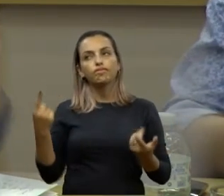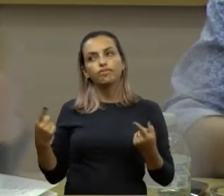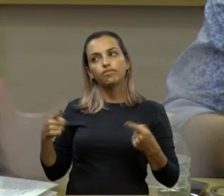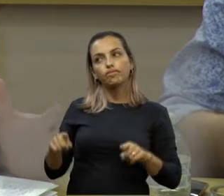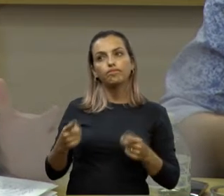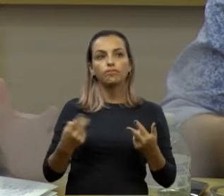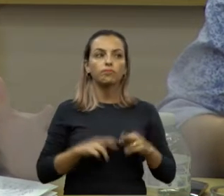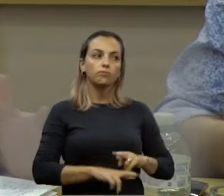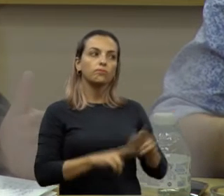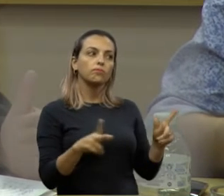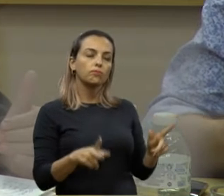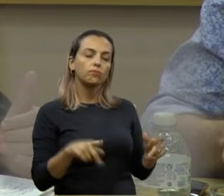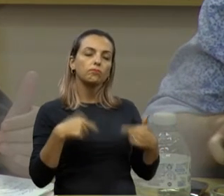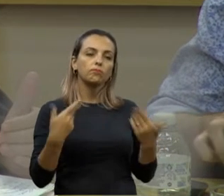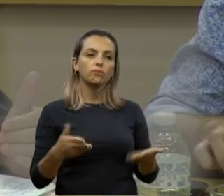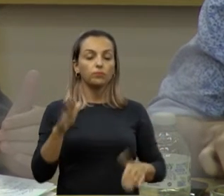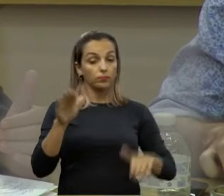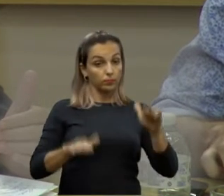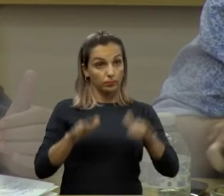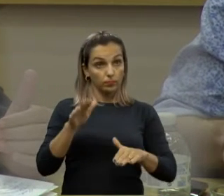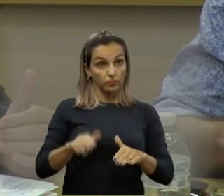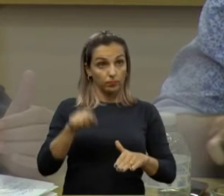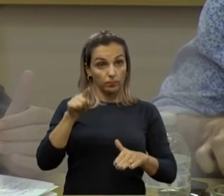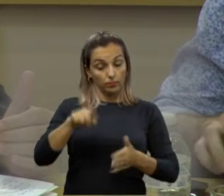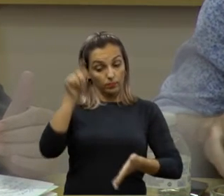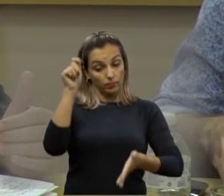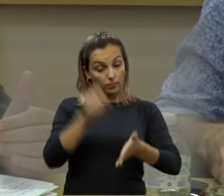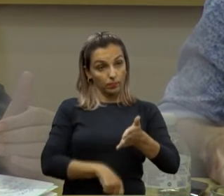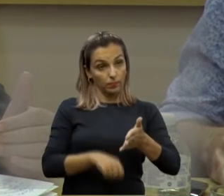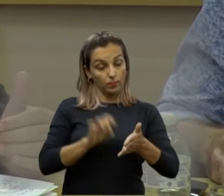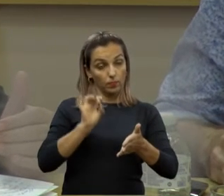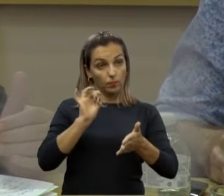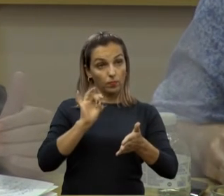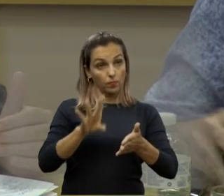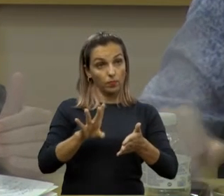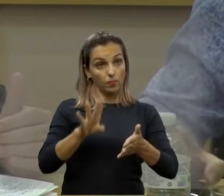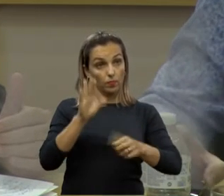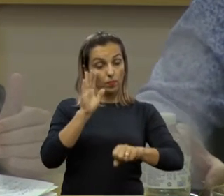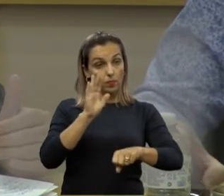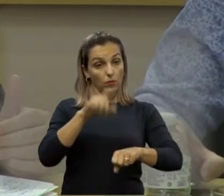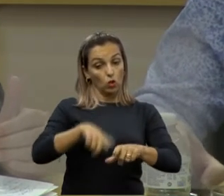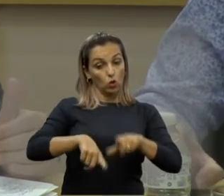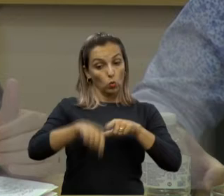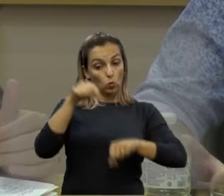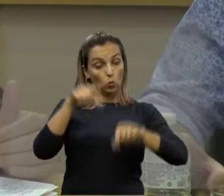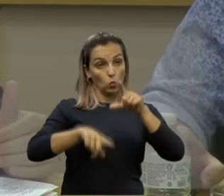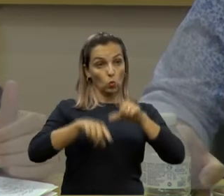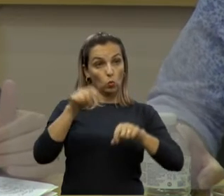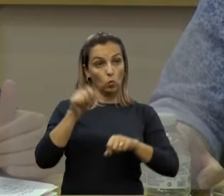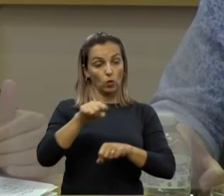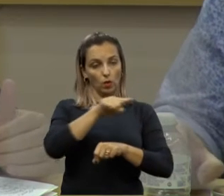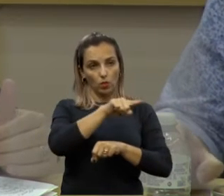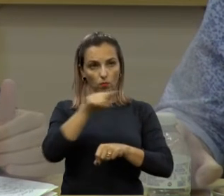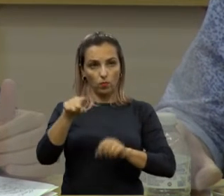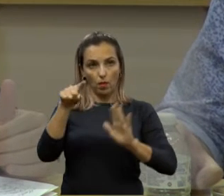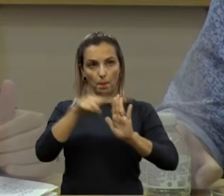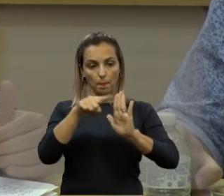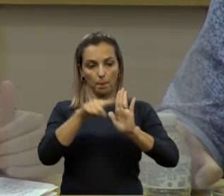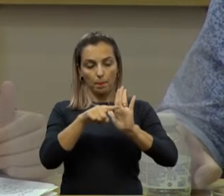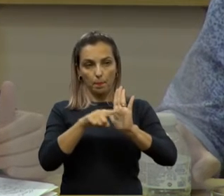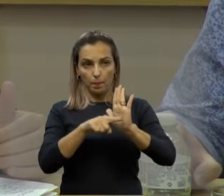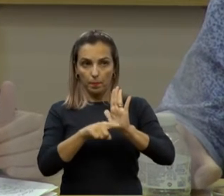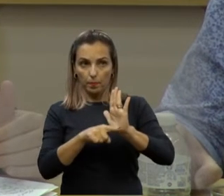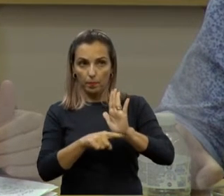diferentes então às vezes vocês estão fazendo inscrição aqui é só quando faz o sorteio no pequeno expediente que vocês fiquem